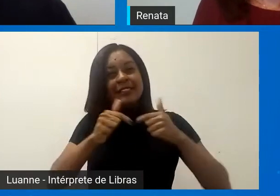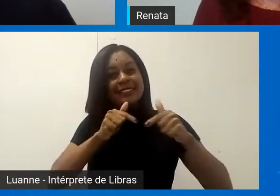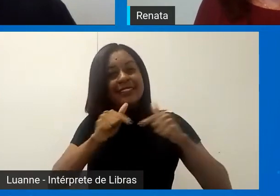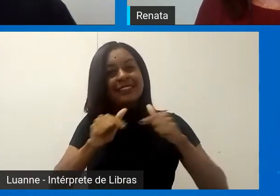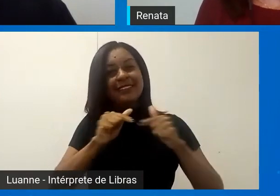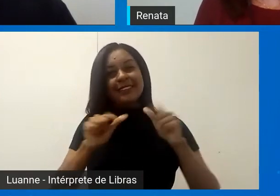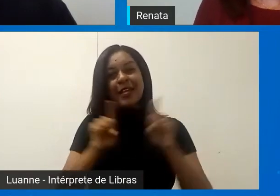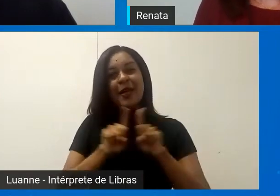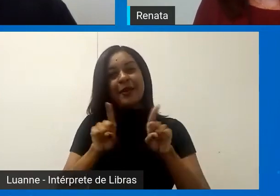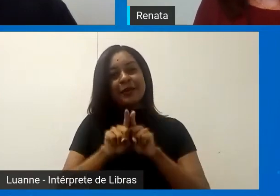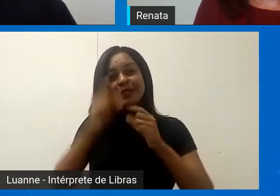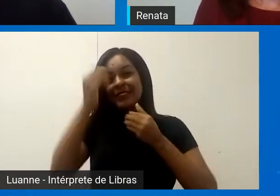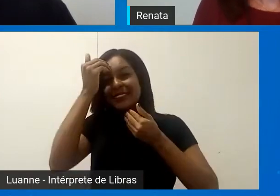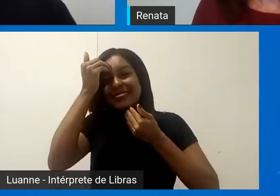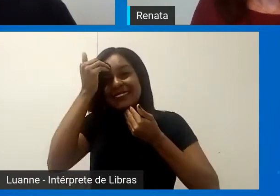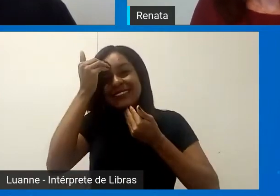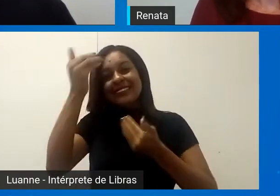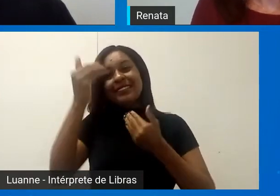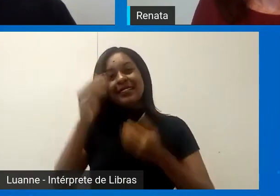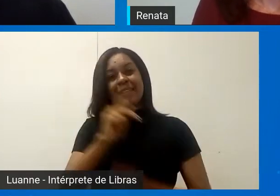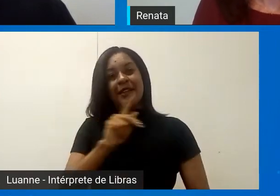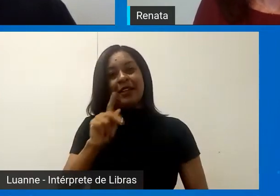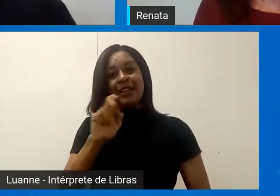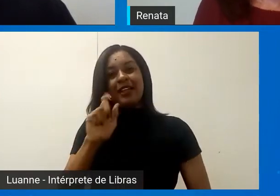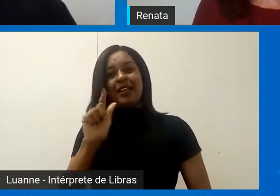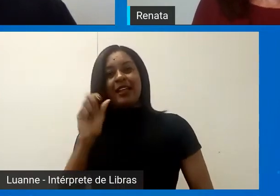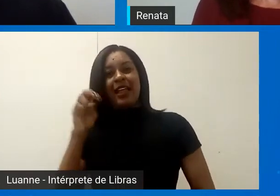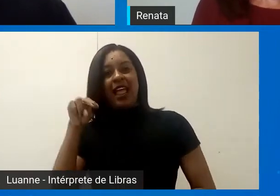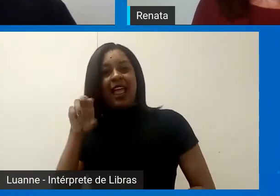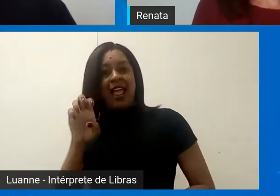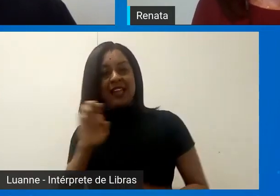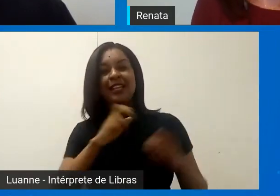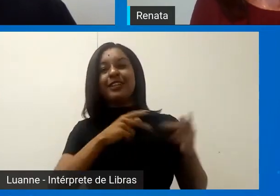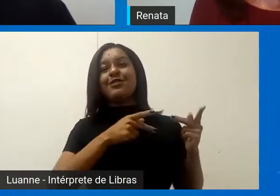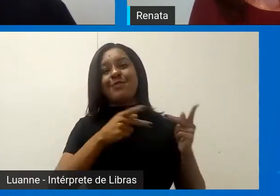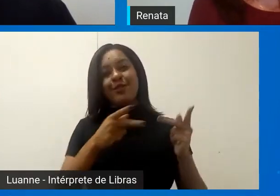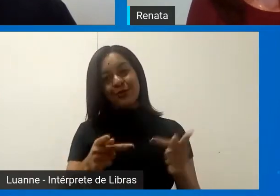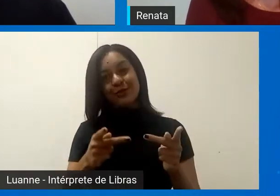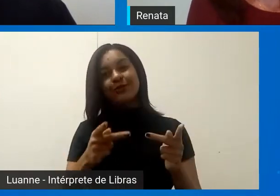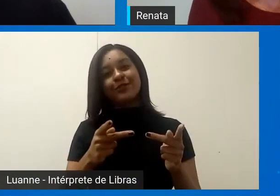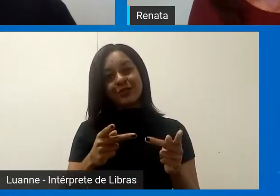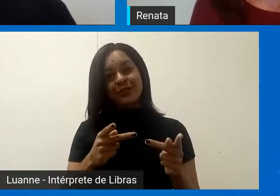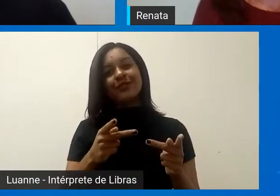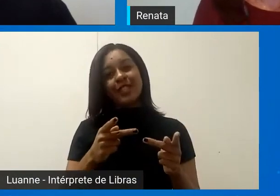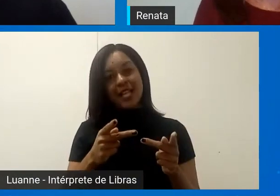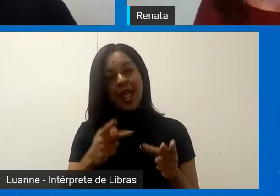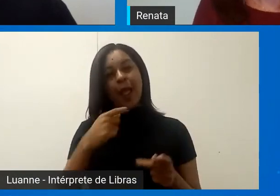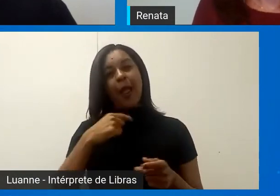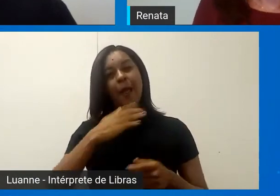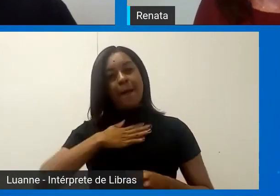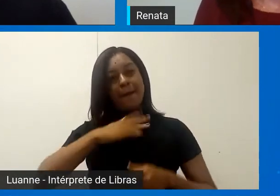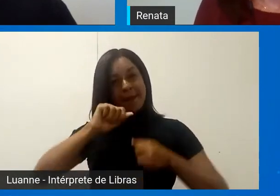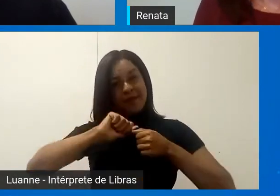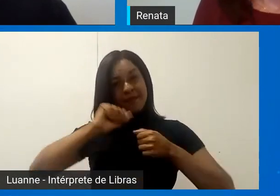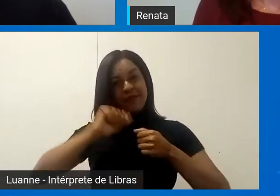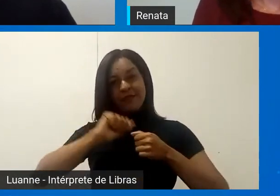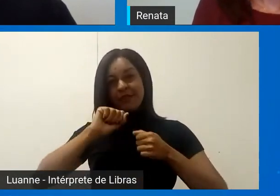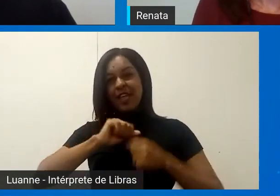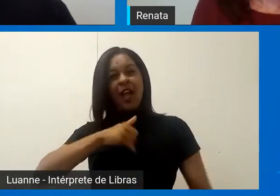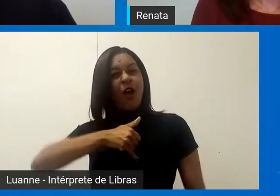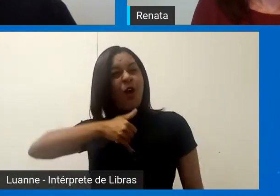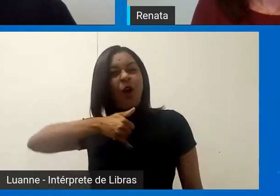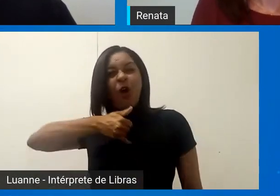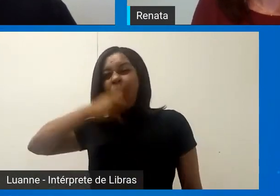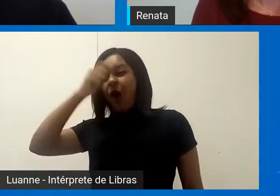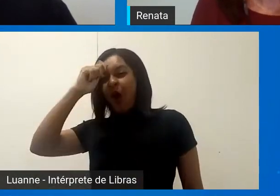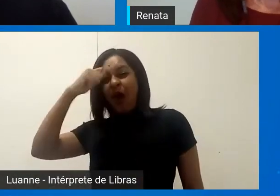agradecendo a professora Elaine pelo convite e que me fez né Eu estou muito honrada de estar